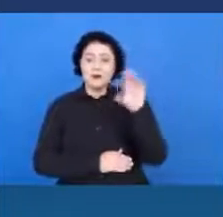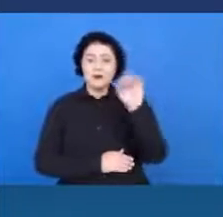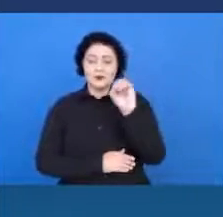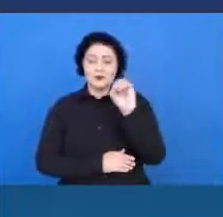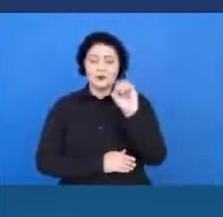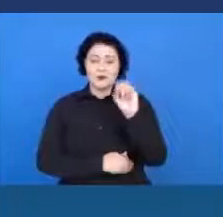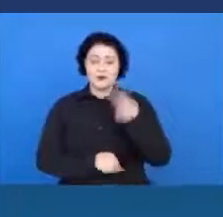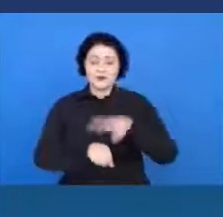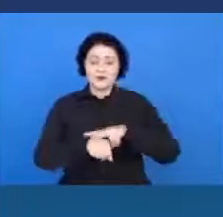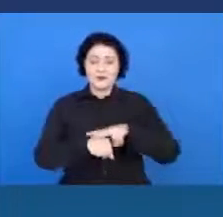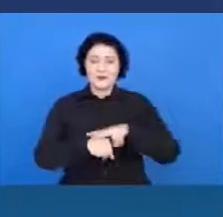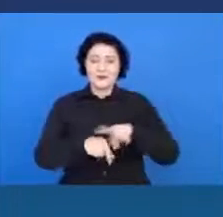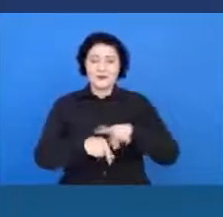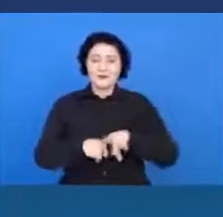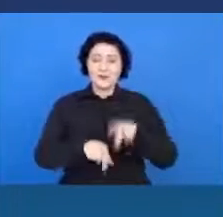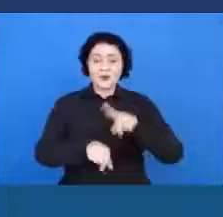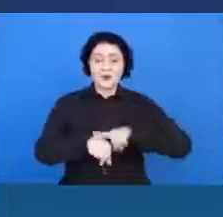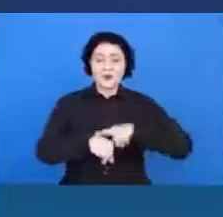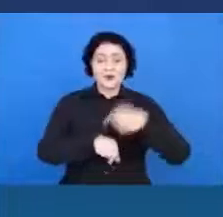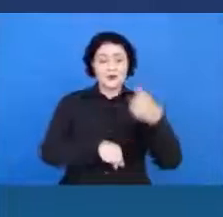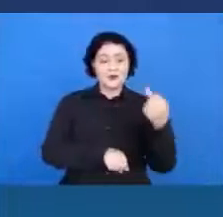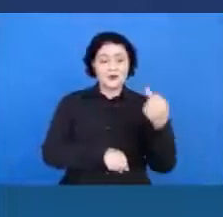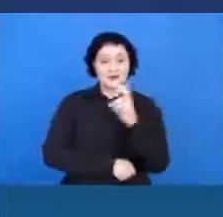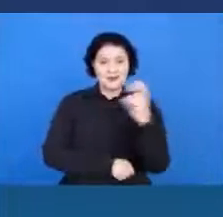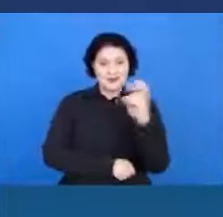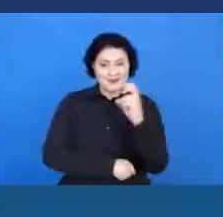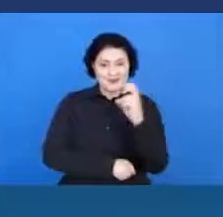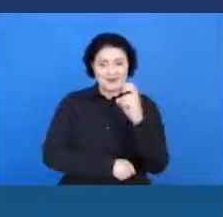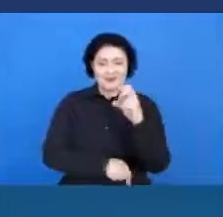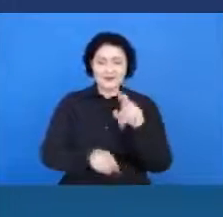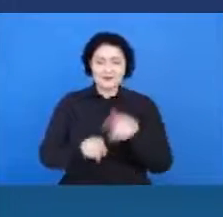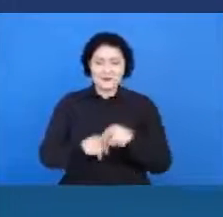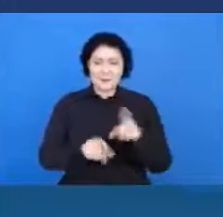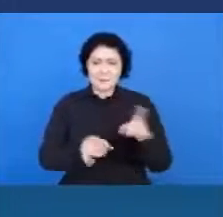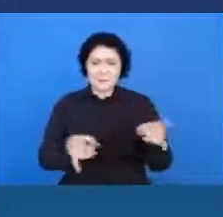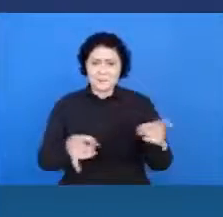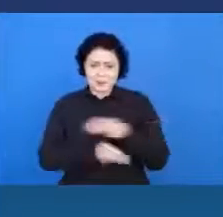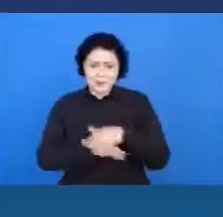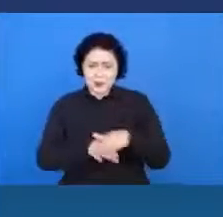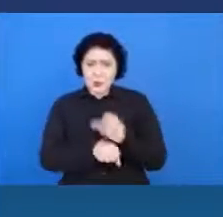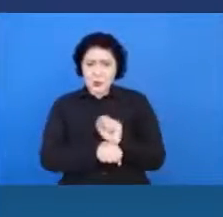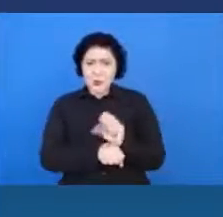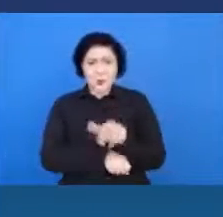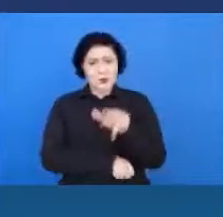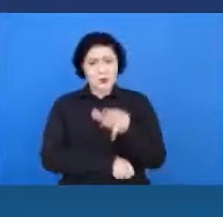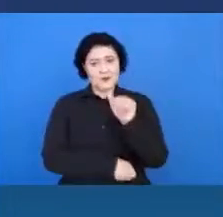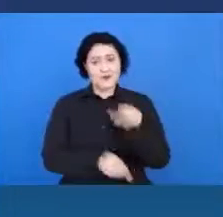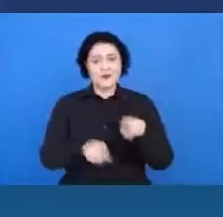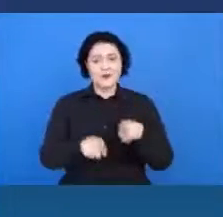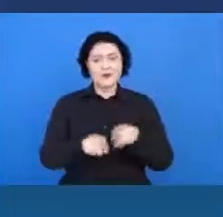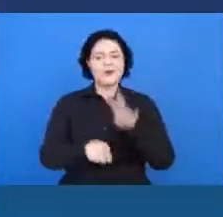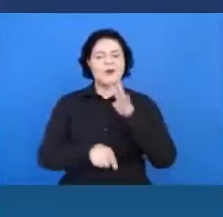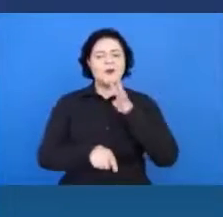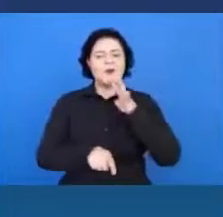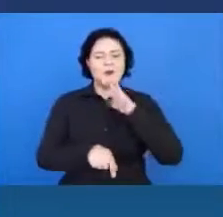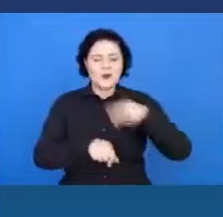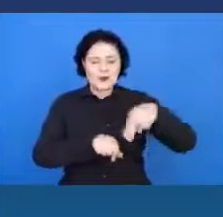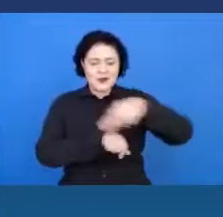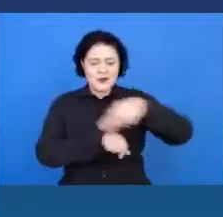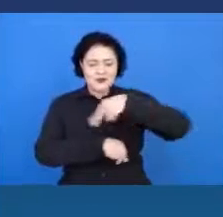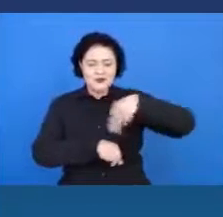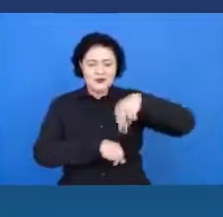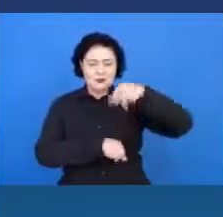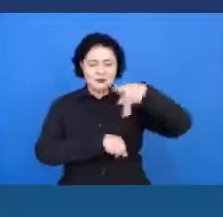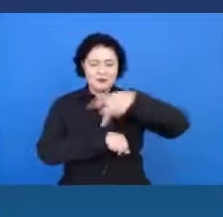6:55 da manhã em Curitiba e nunca mais paravam é conhecido nacional e internacionalmente